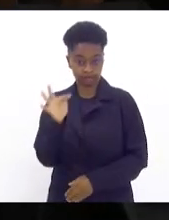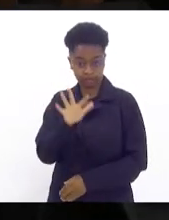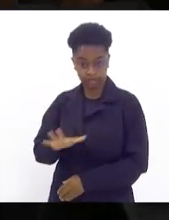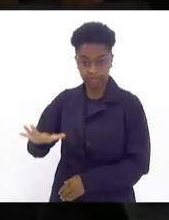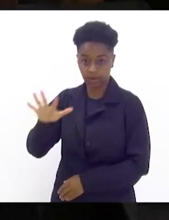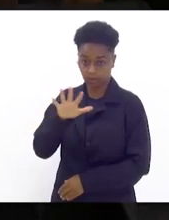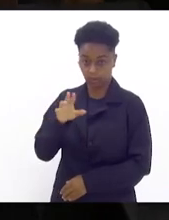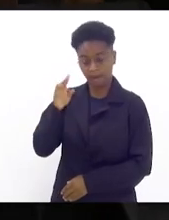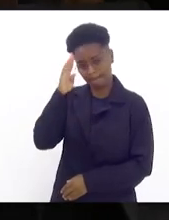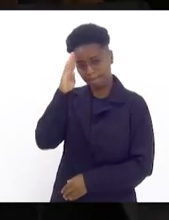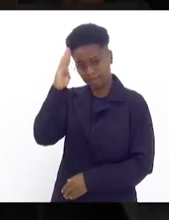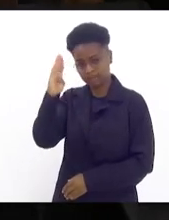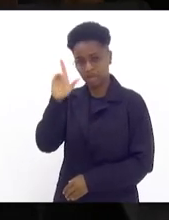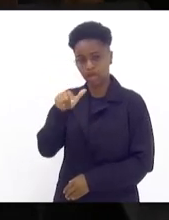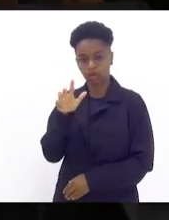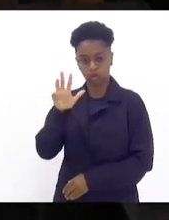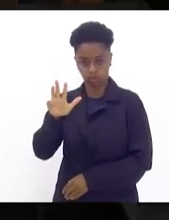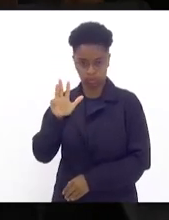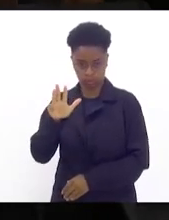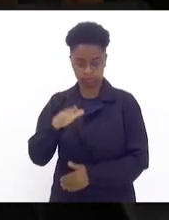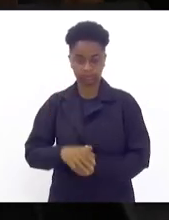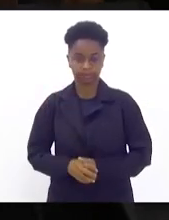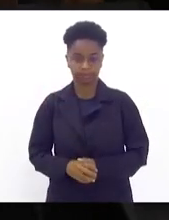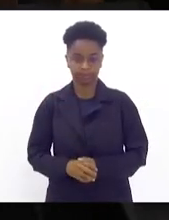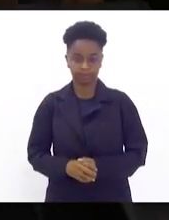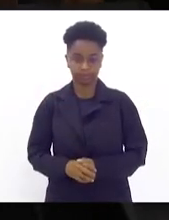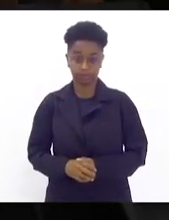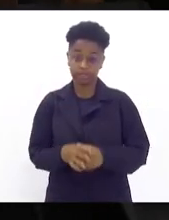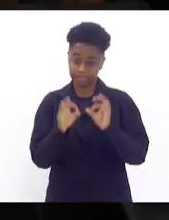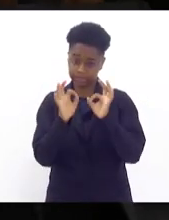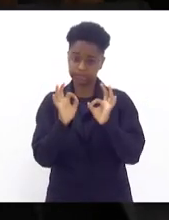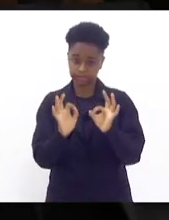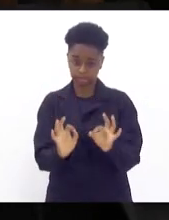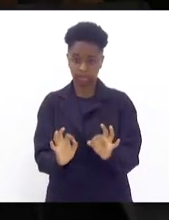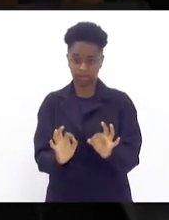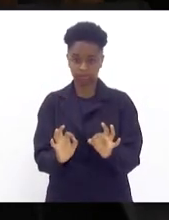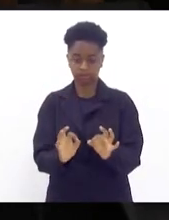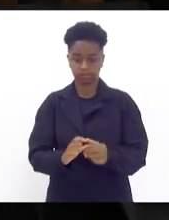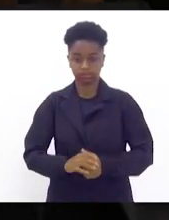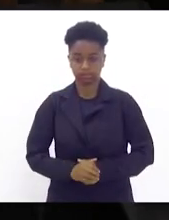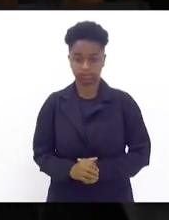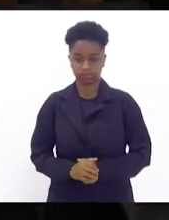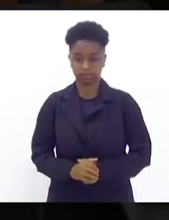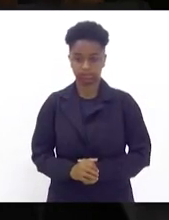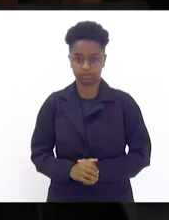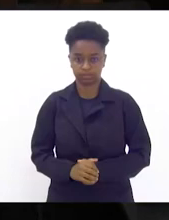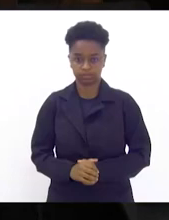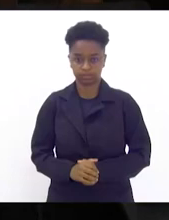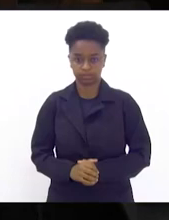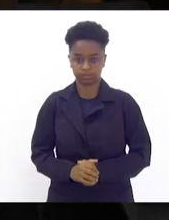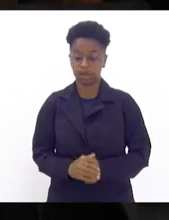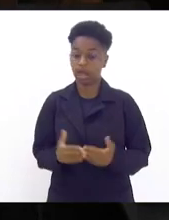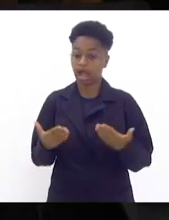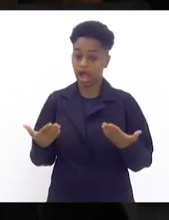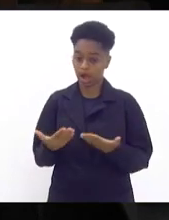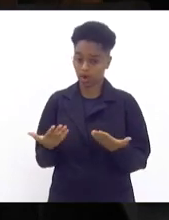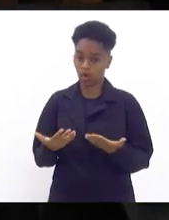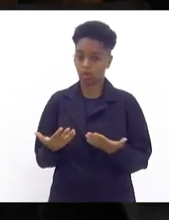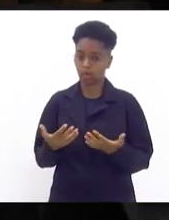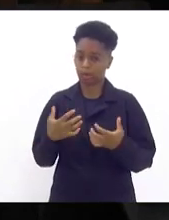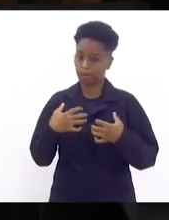especificamente o governo Lula, muito corretamente vem se